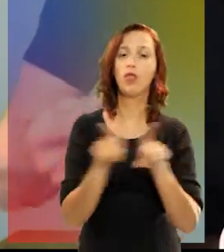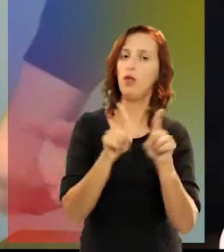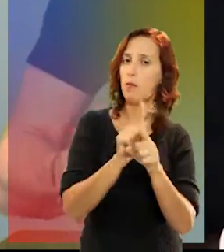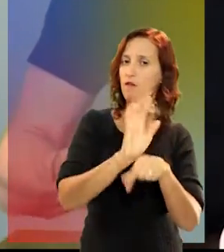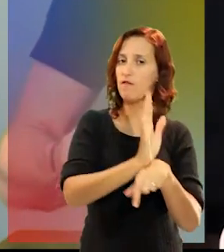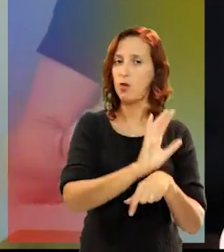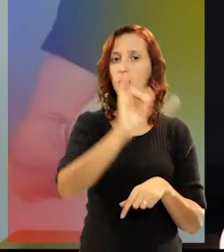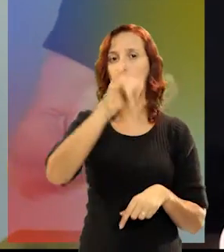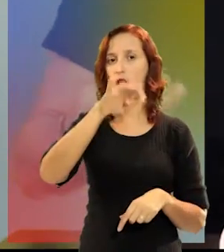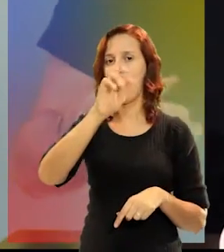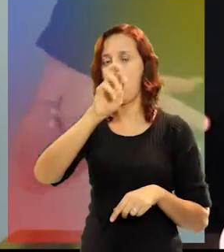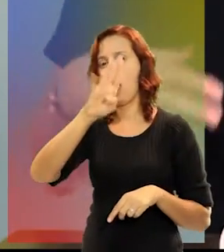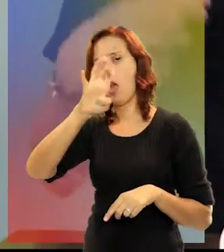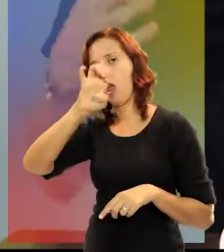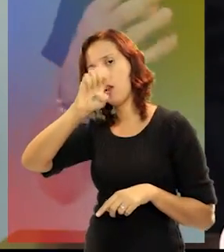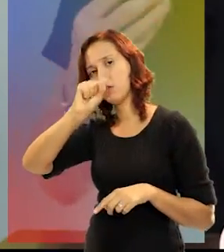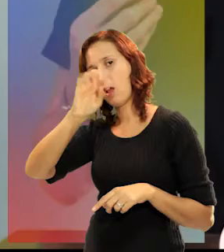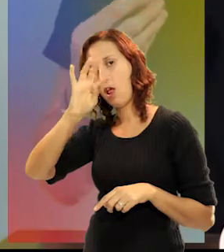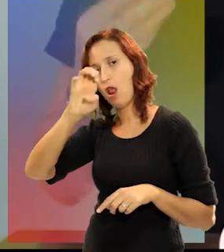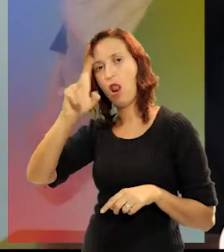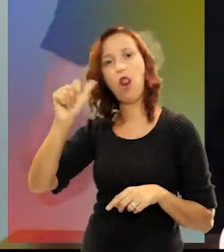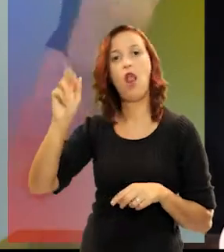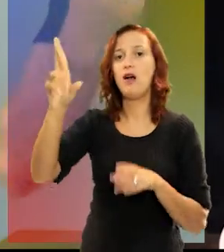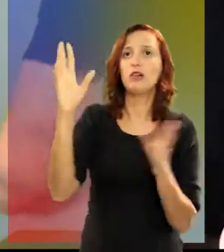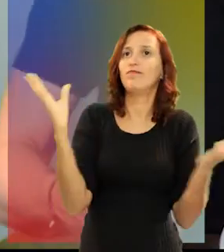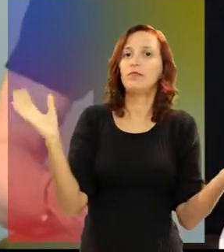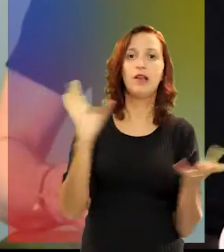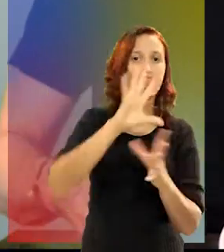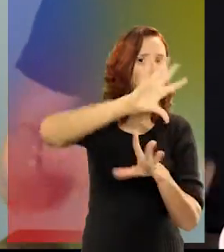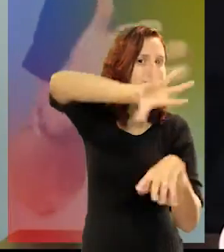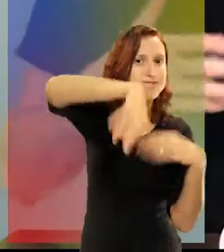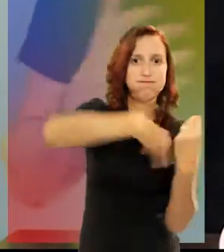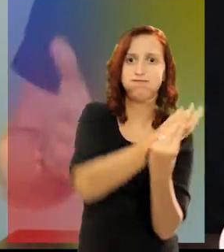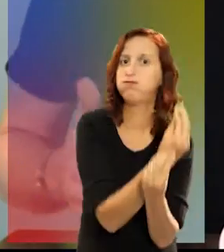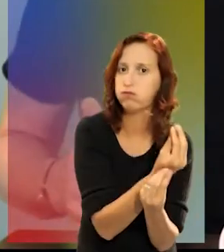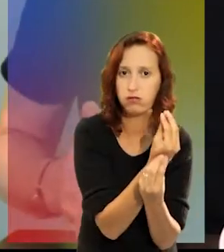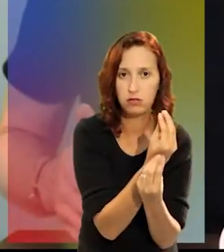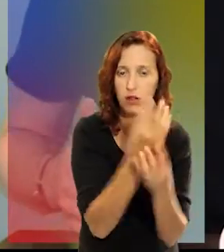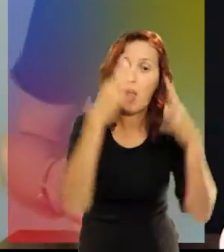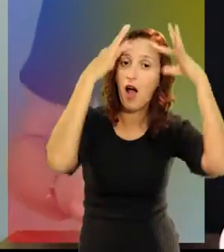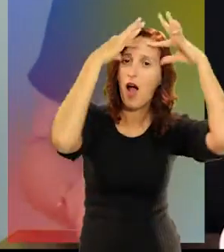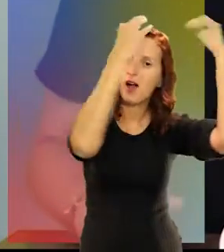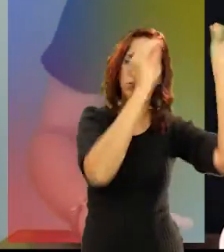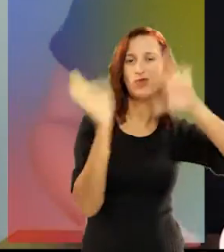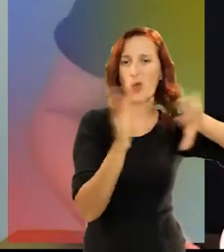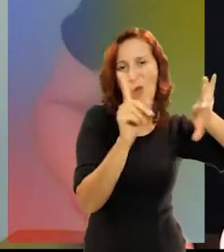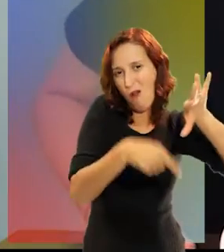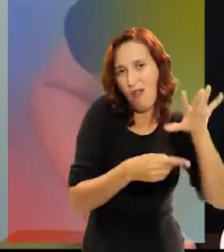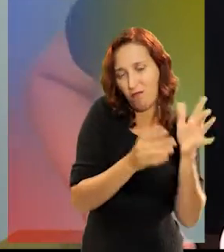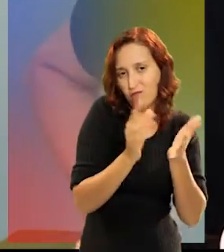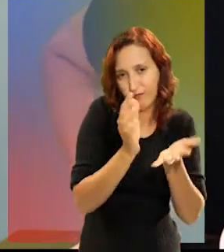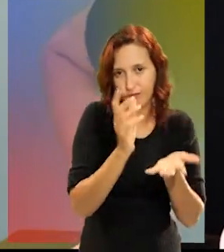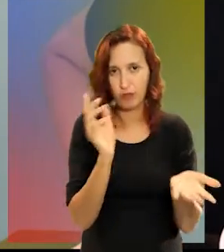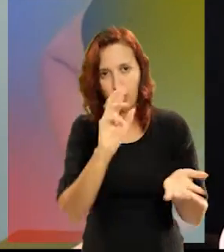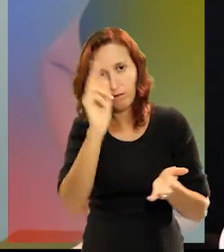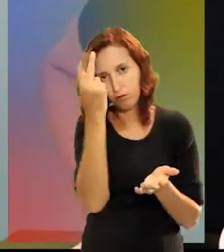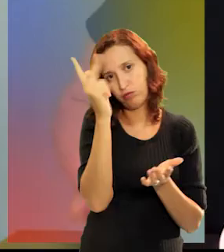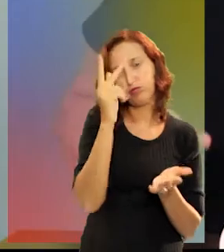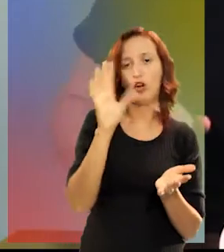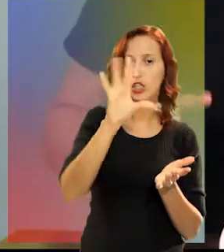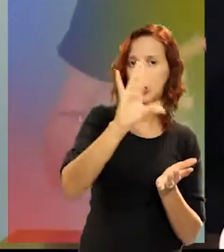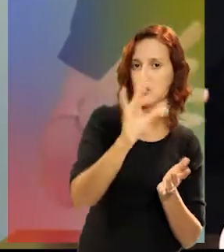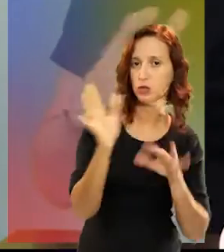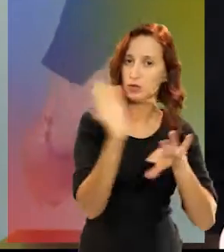eles criaram esse tipo de coisa, porque se faz como obra de arte, né? Claro que o Batman não é uma ficção científica, né? Assim, é só uma